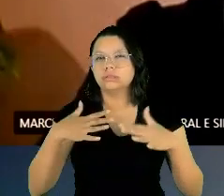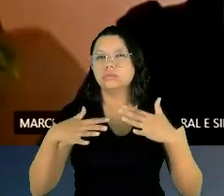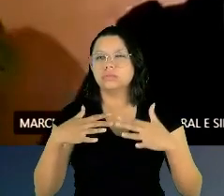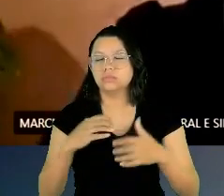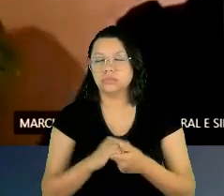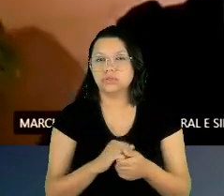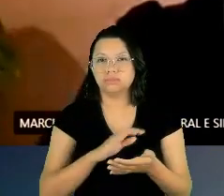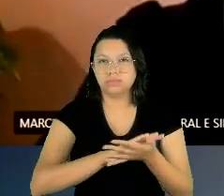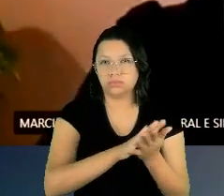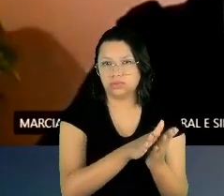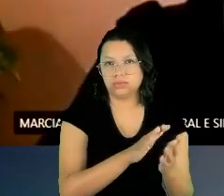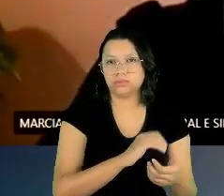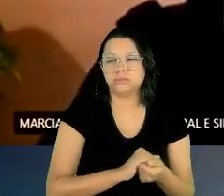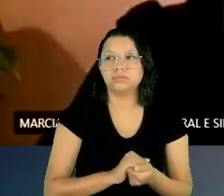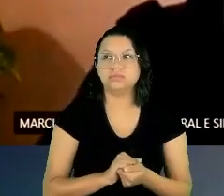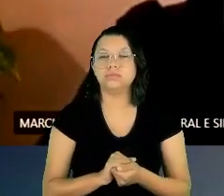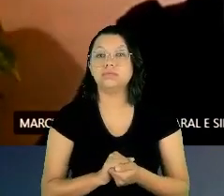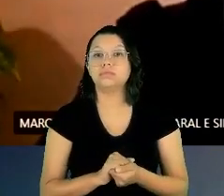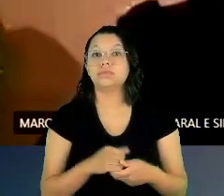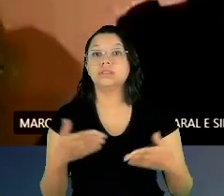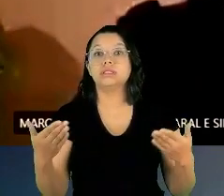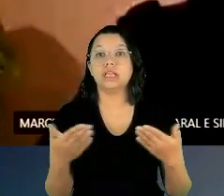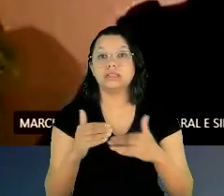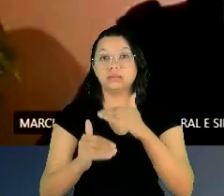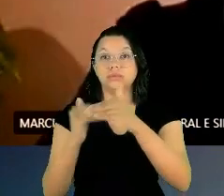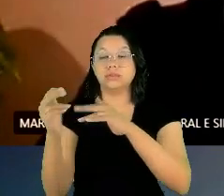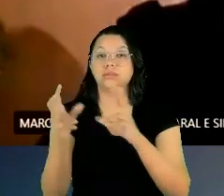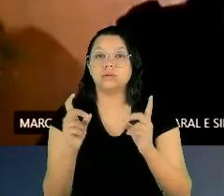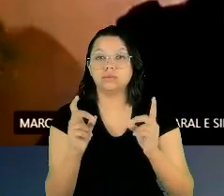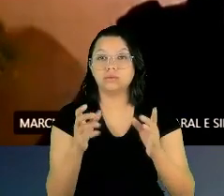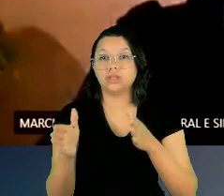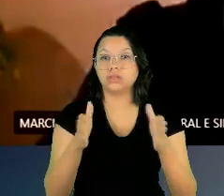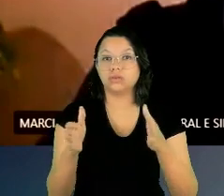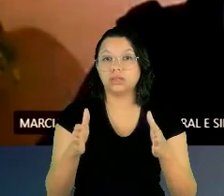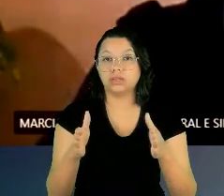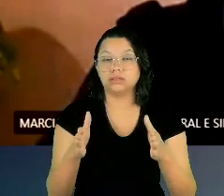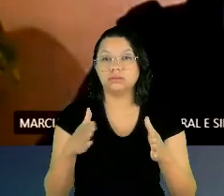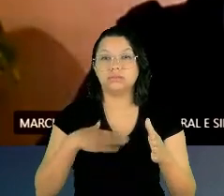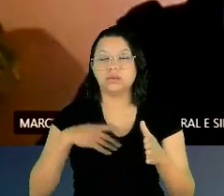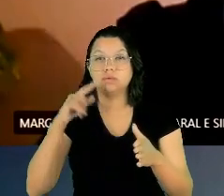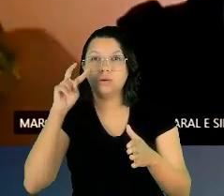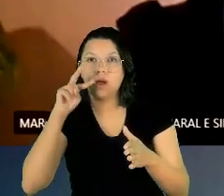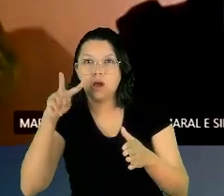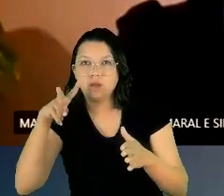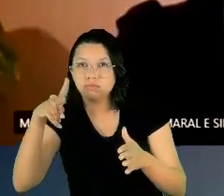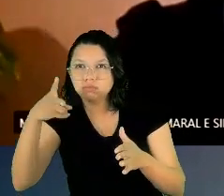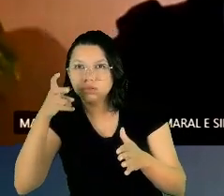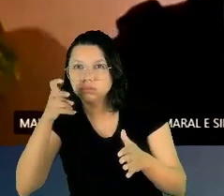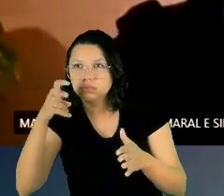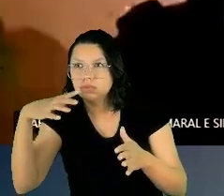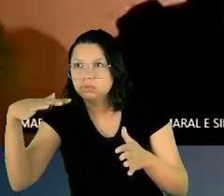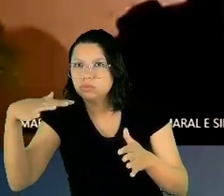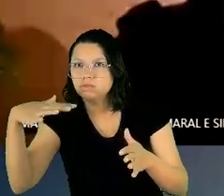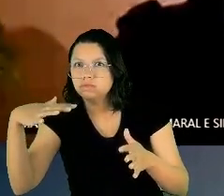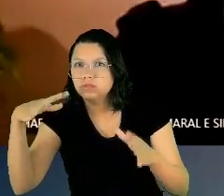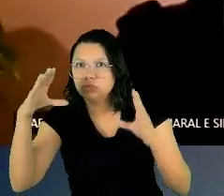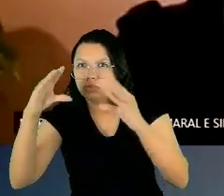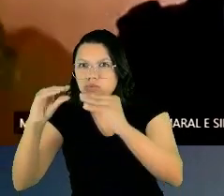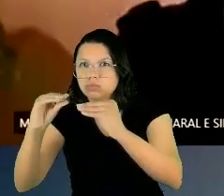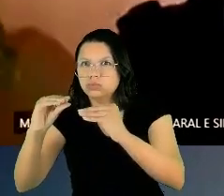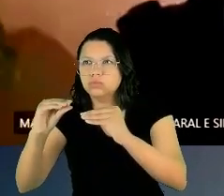como reconhecer esses fenômenos de preconceito, né? O processo automático entre o meu olho detectar